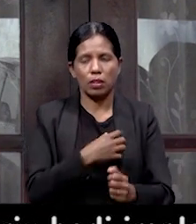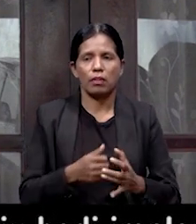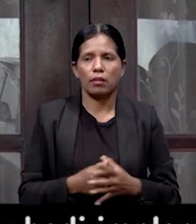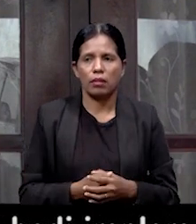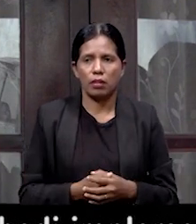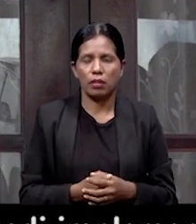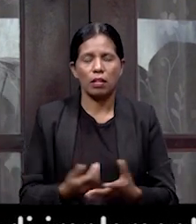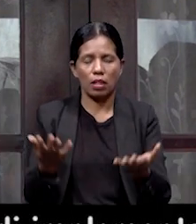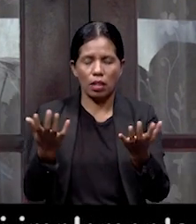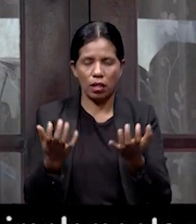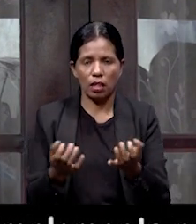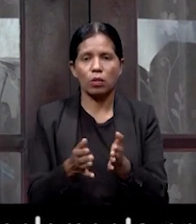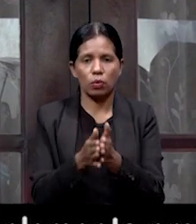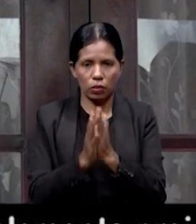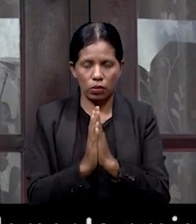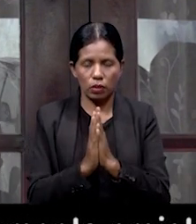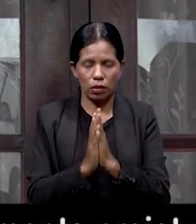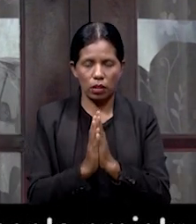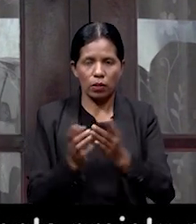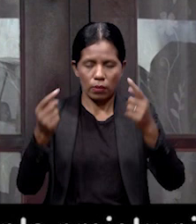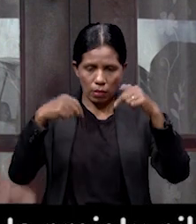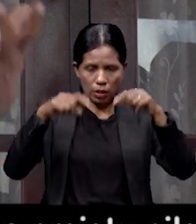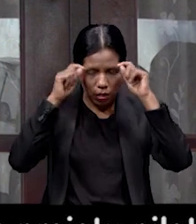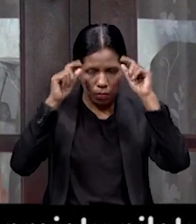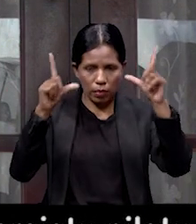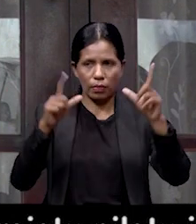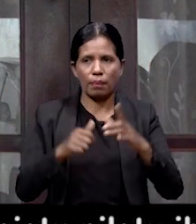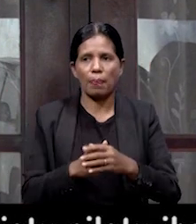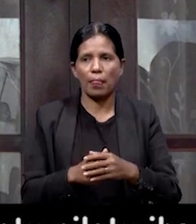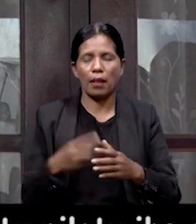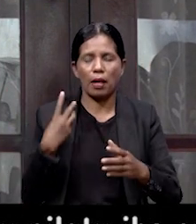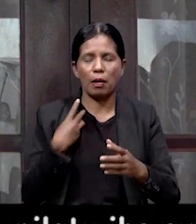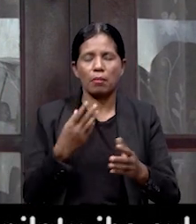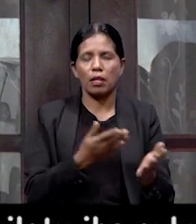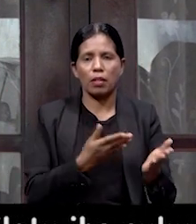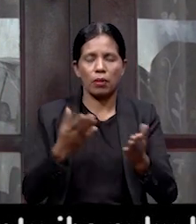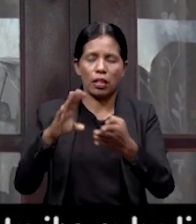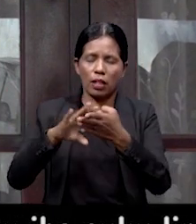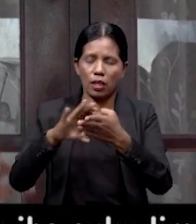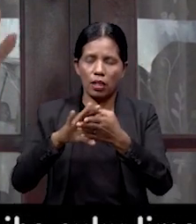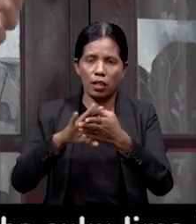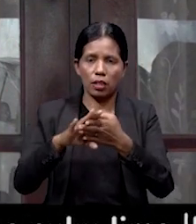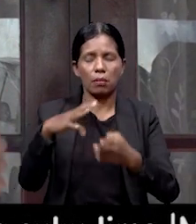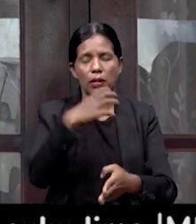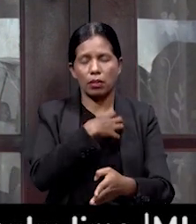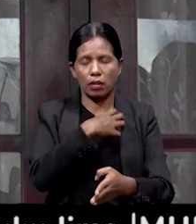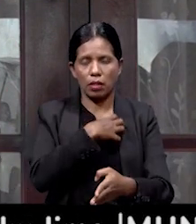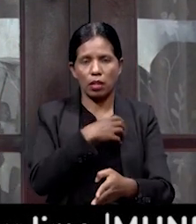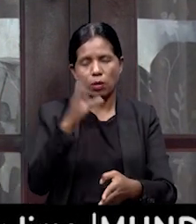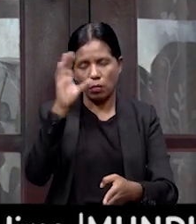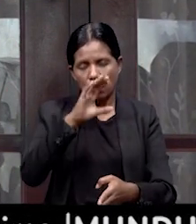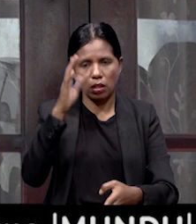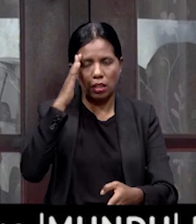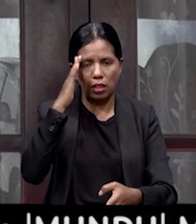a cara usu at fila mai Timor. Nebe a mi haruka surat ba ia Interpol para Interpol halo verificação ba